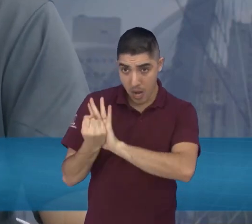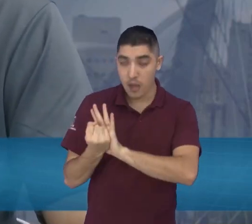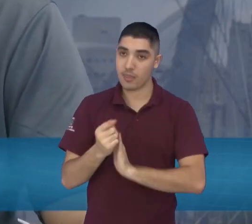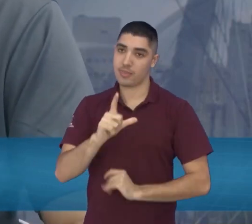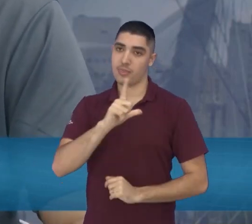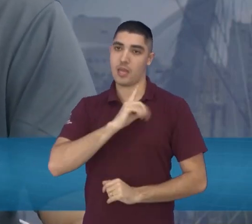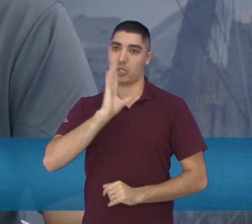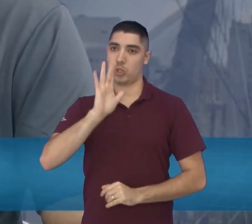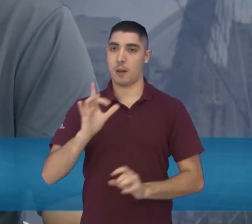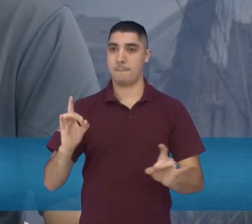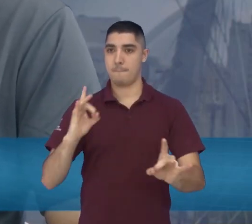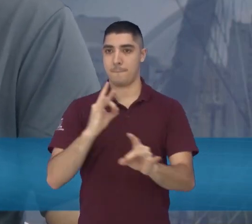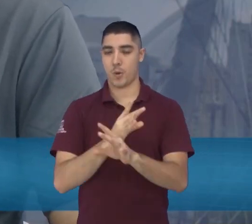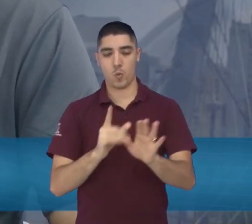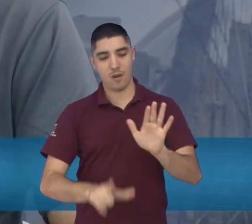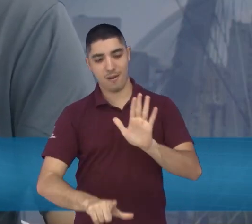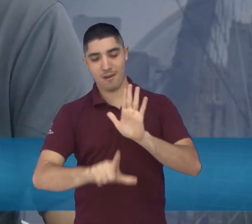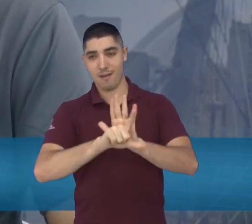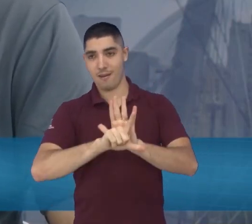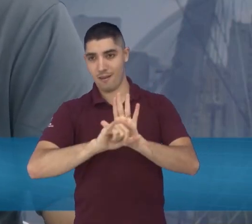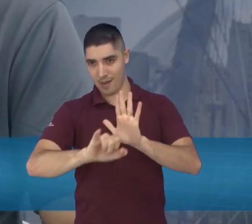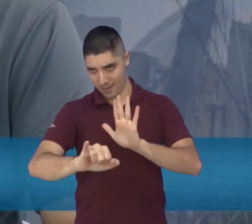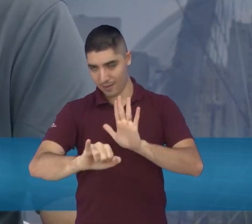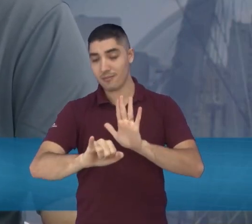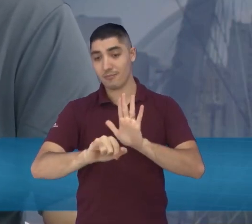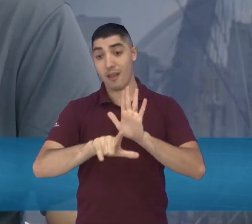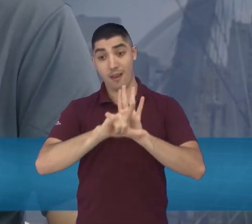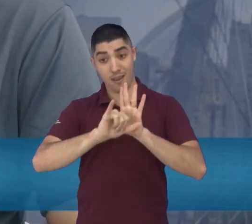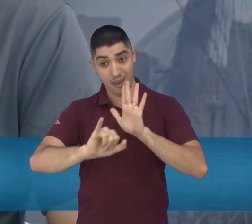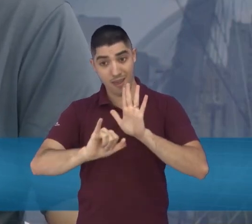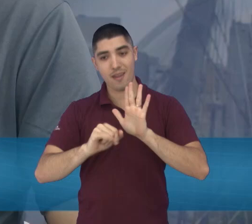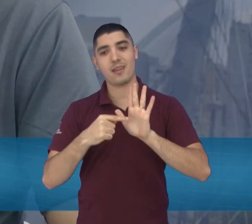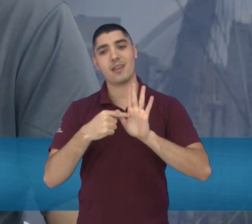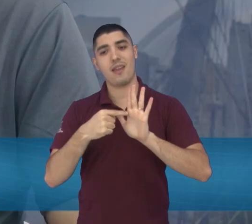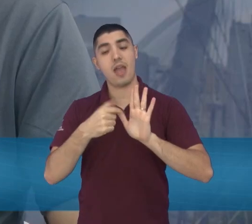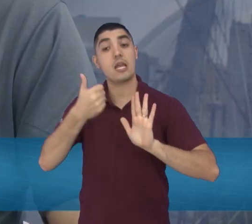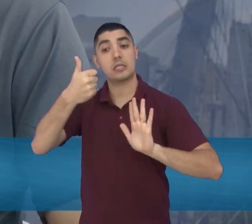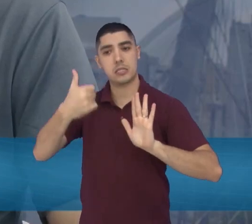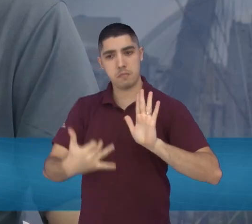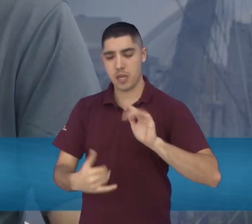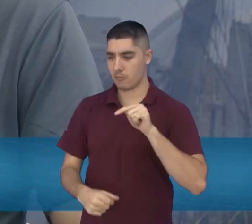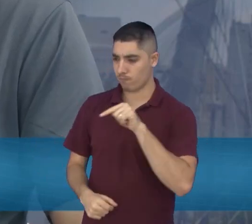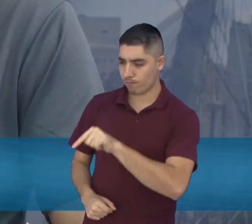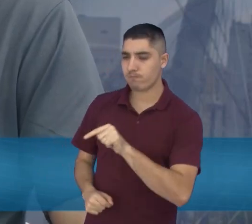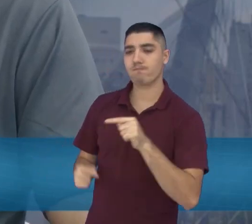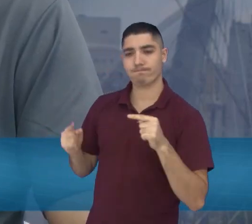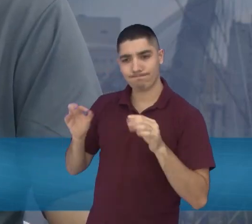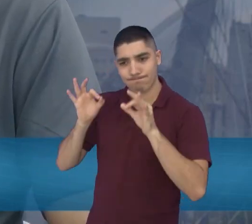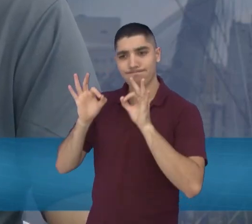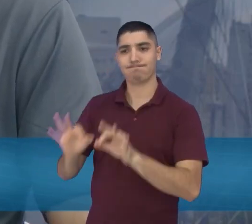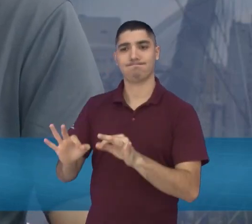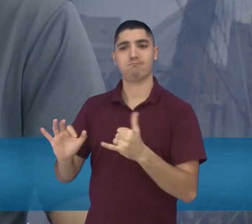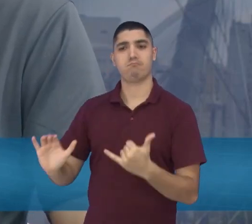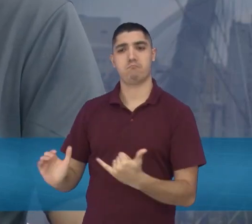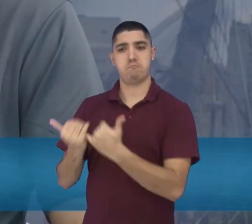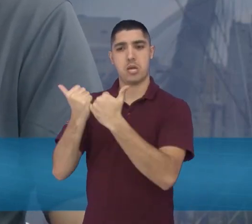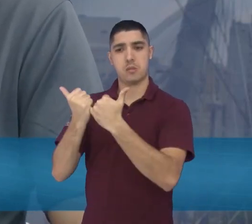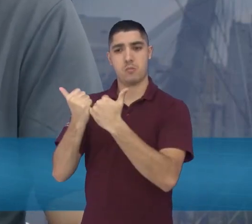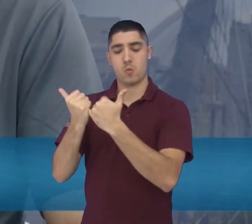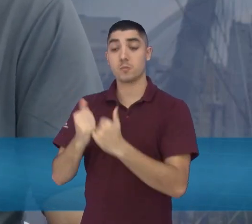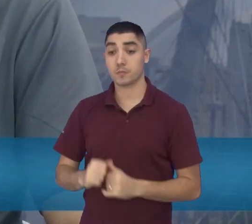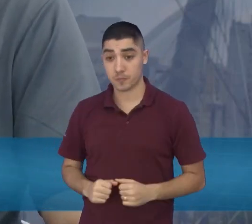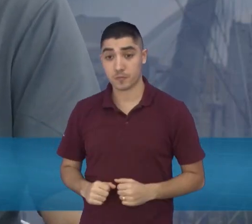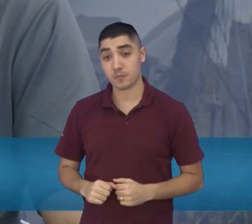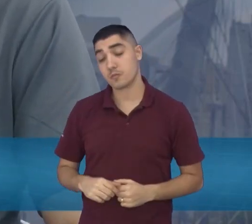lei que o declare patrimônio. E o processo, por